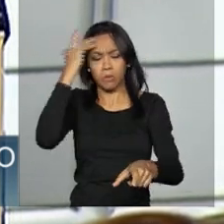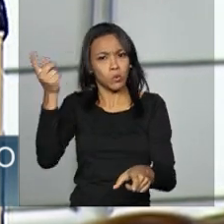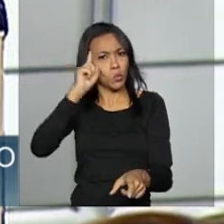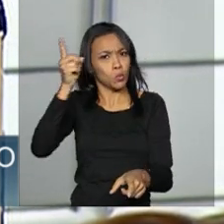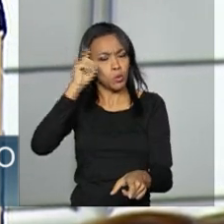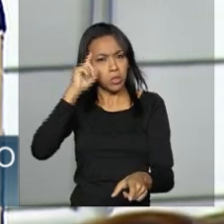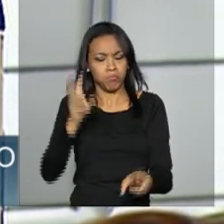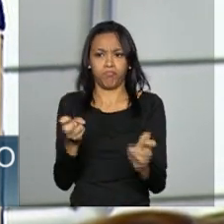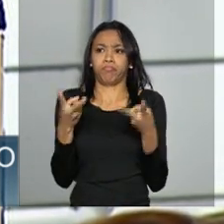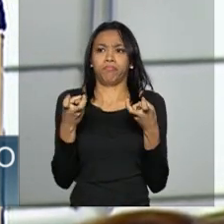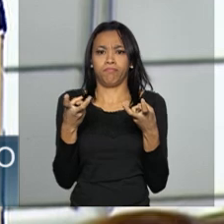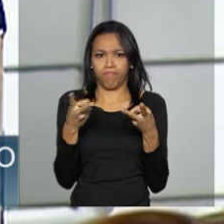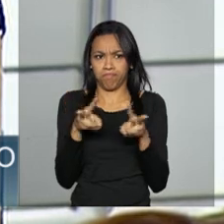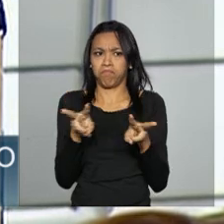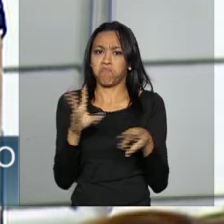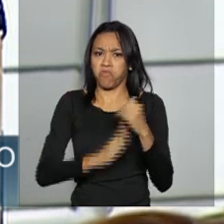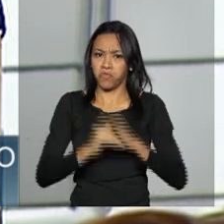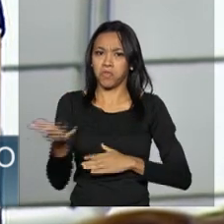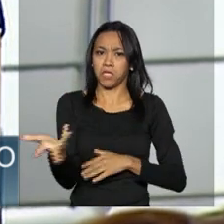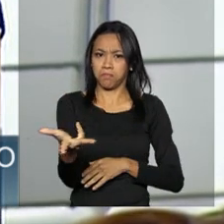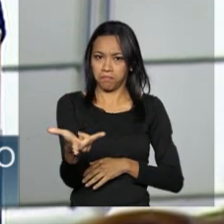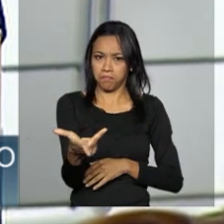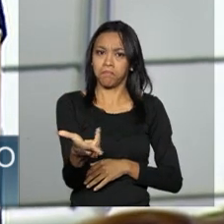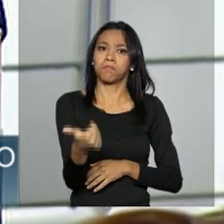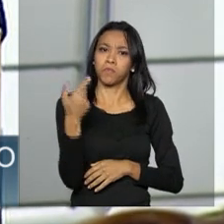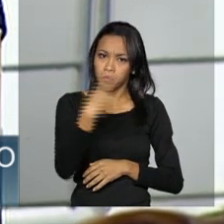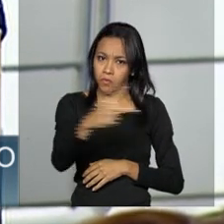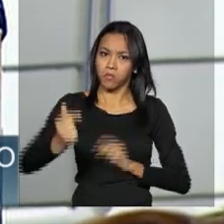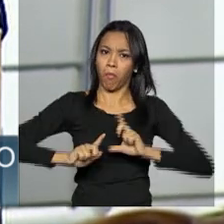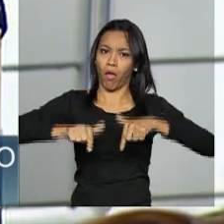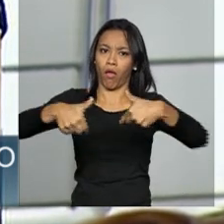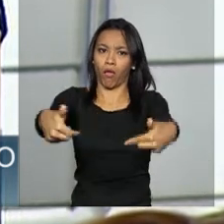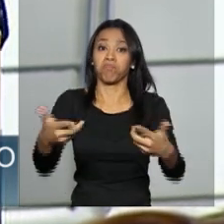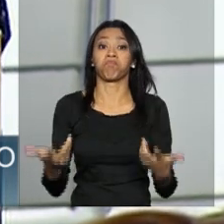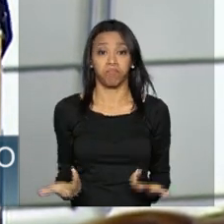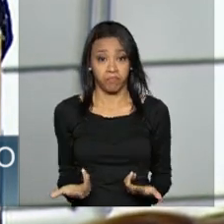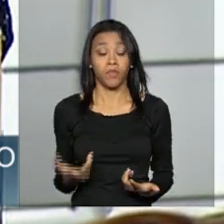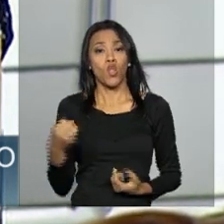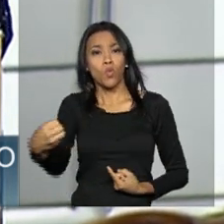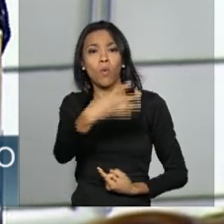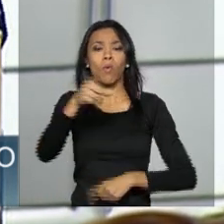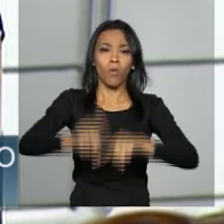e profissionais no cumprimento de suas funções. Assim, cada